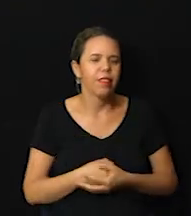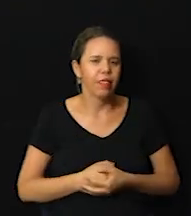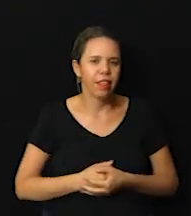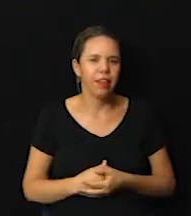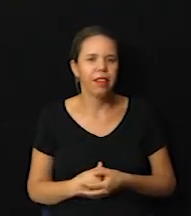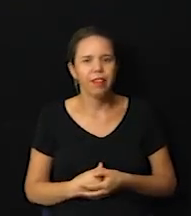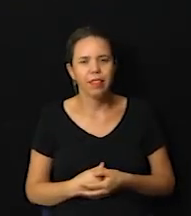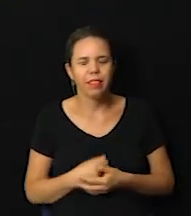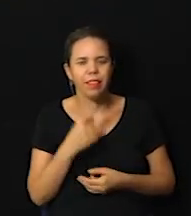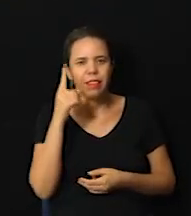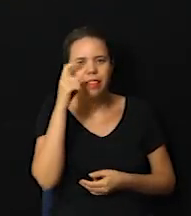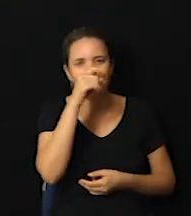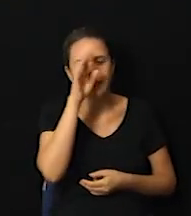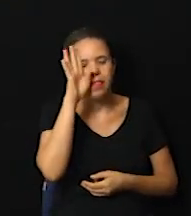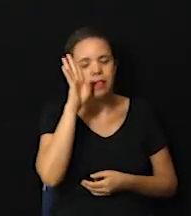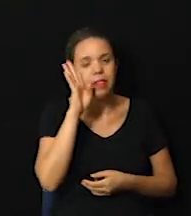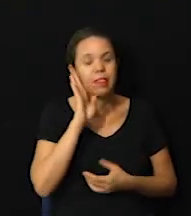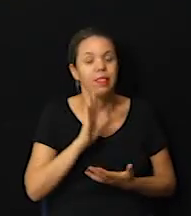Complicado. fácil.